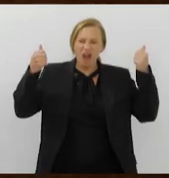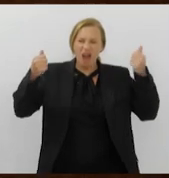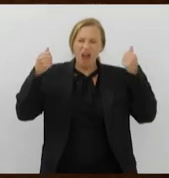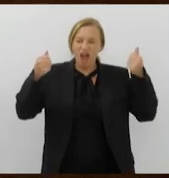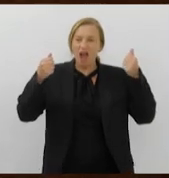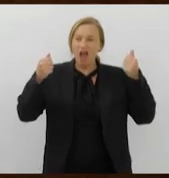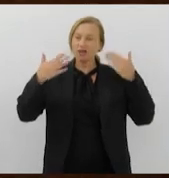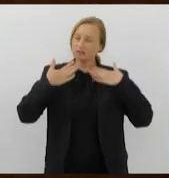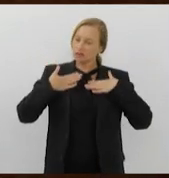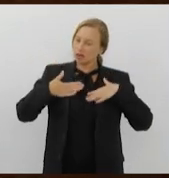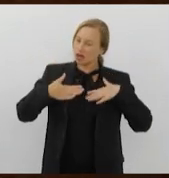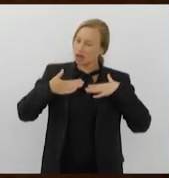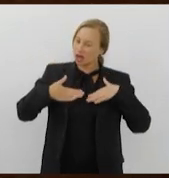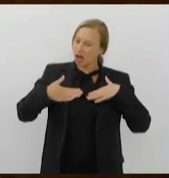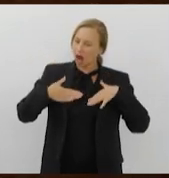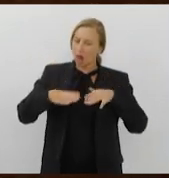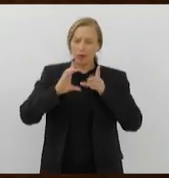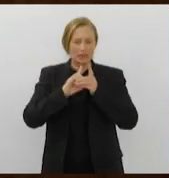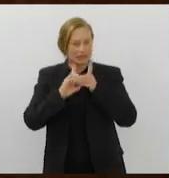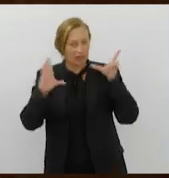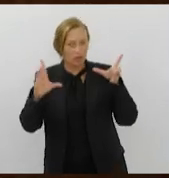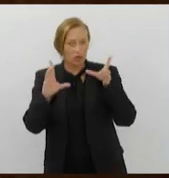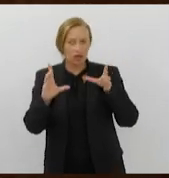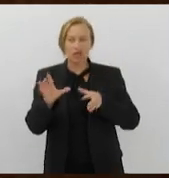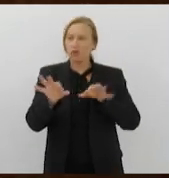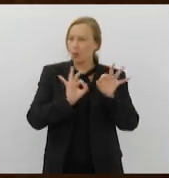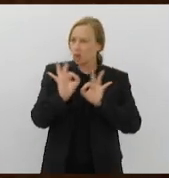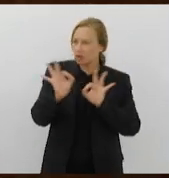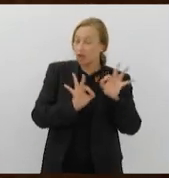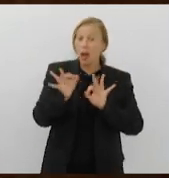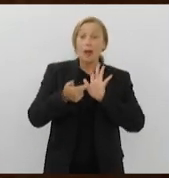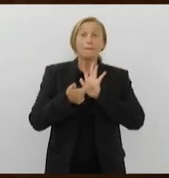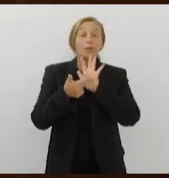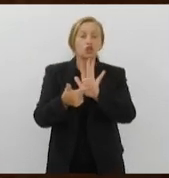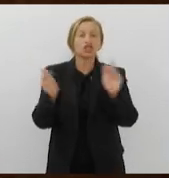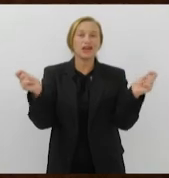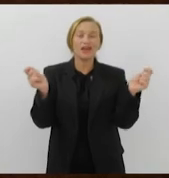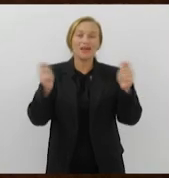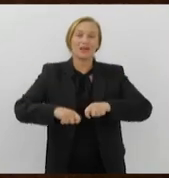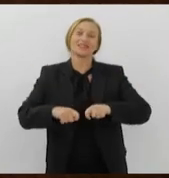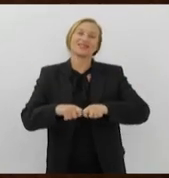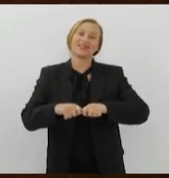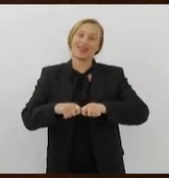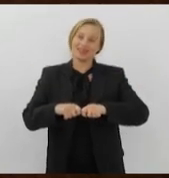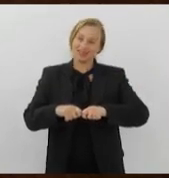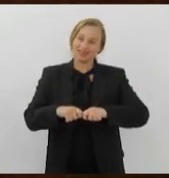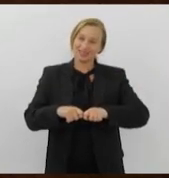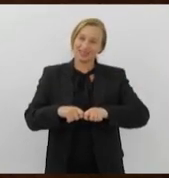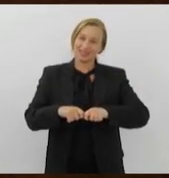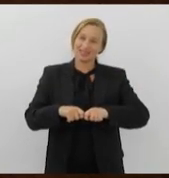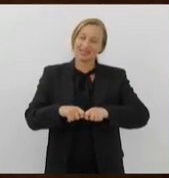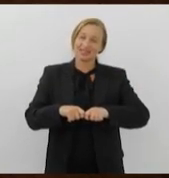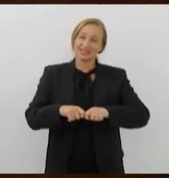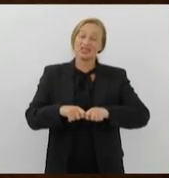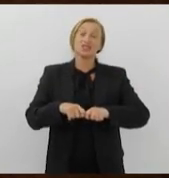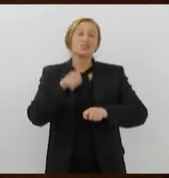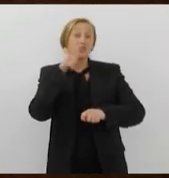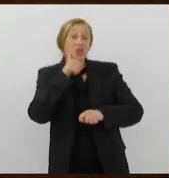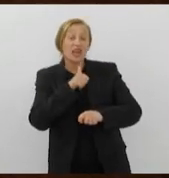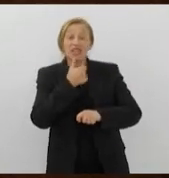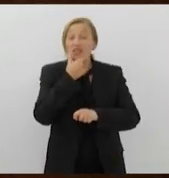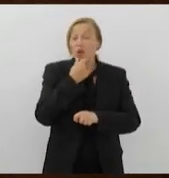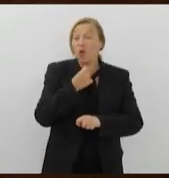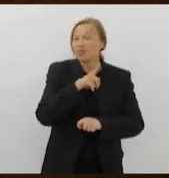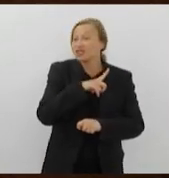incisiva, sim, mas muito bem organizada, mostrando a capacidade que os senhores e as senhoras